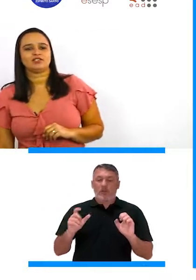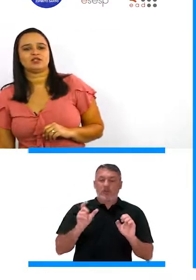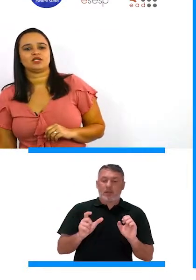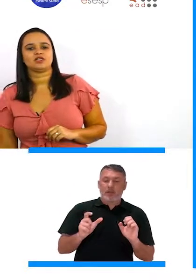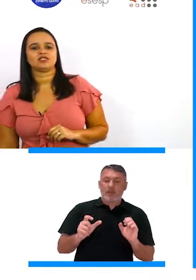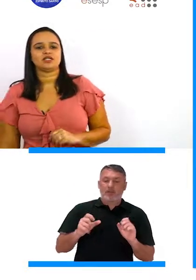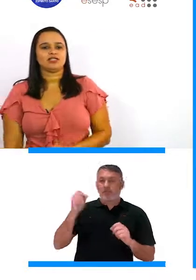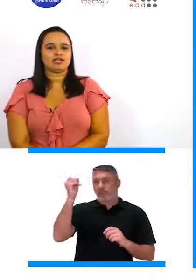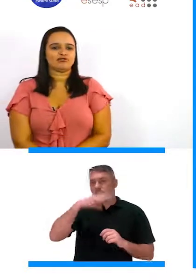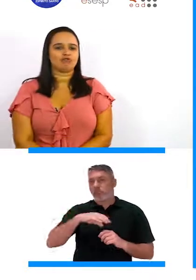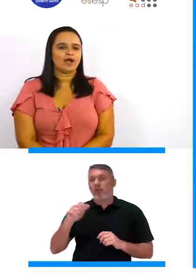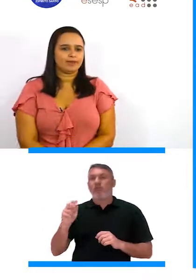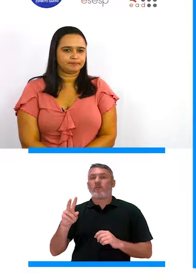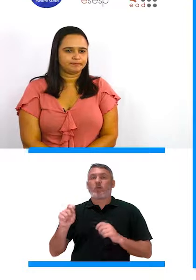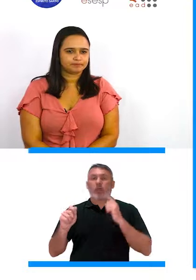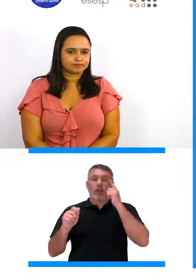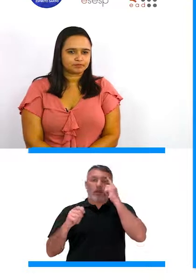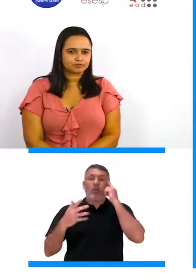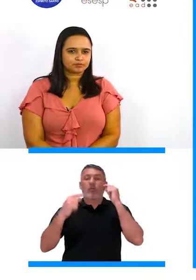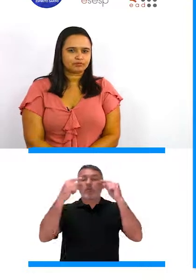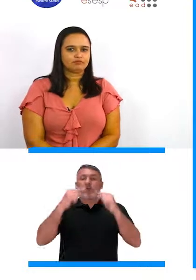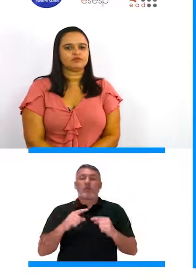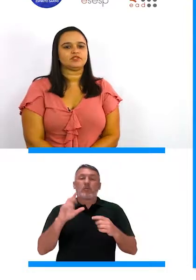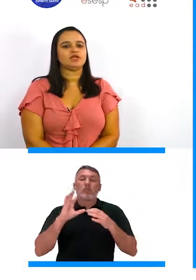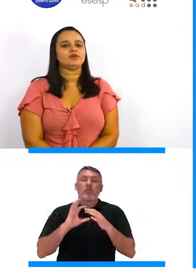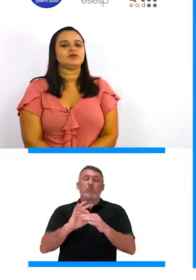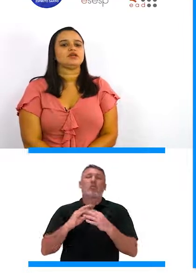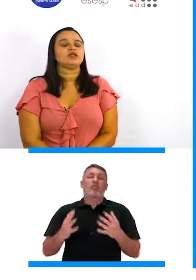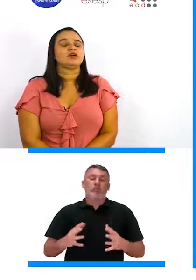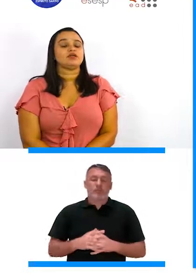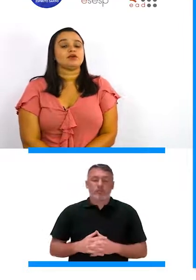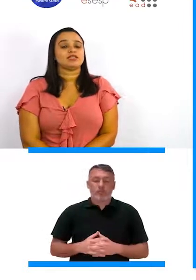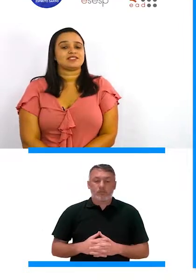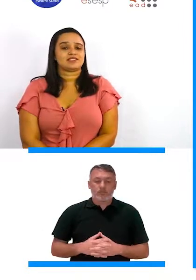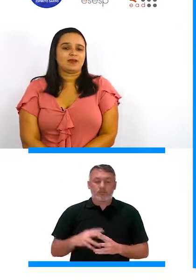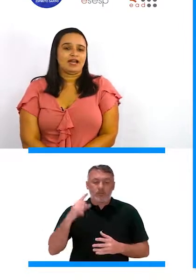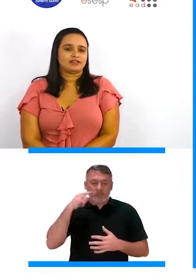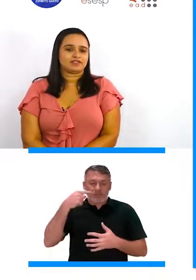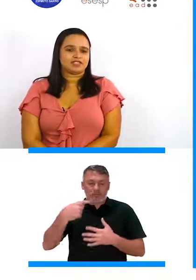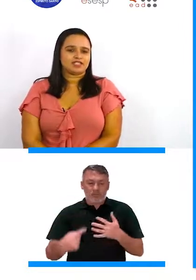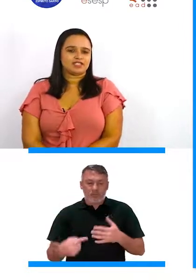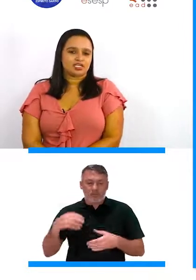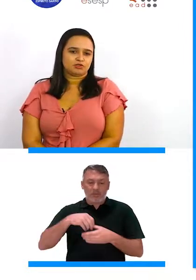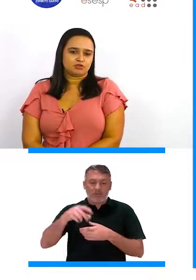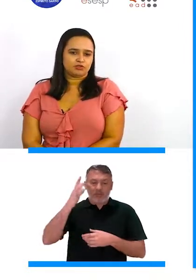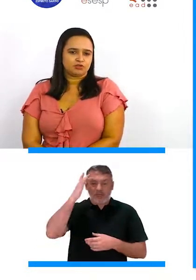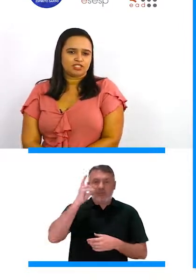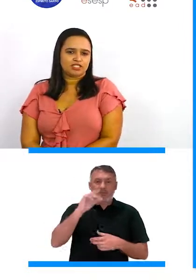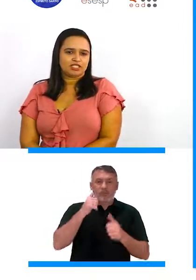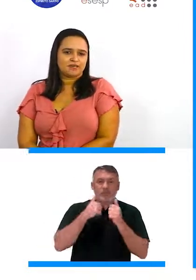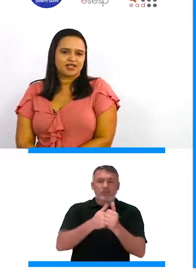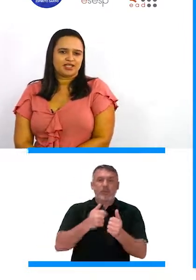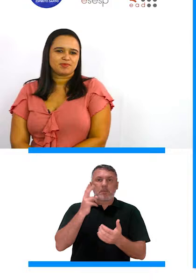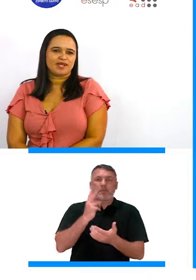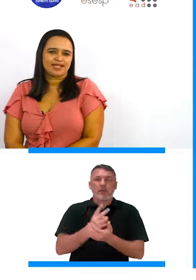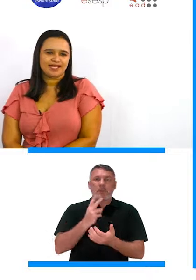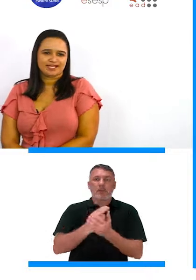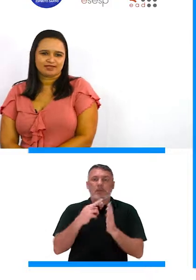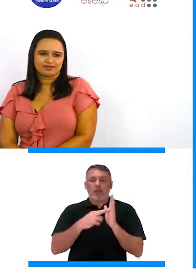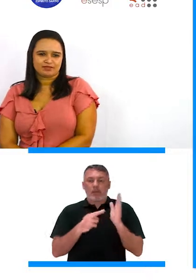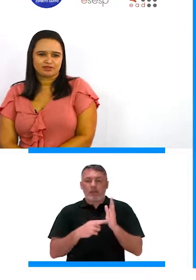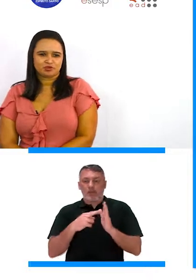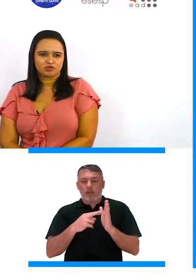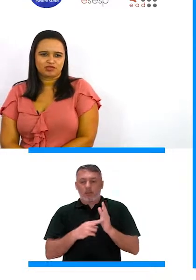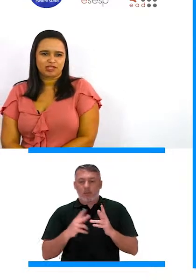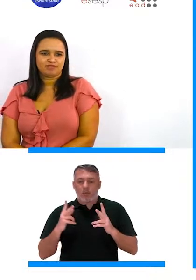palavras ignorância e avoar. Então, qual dessas palavras vocês acham que vão seguir a mesma